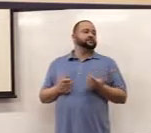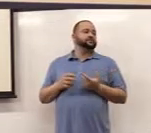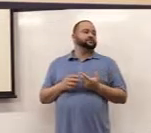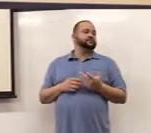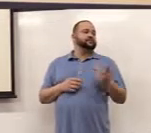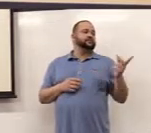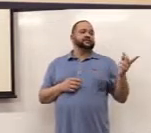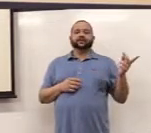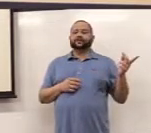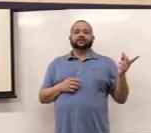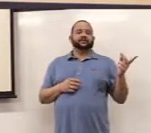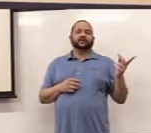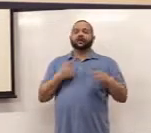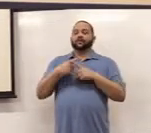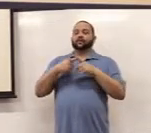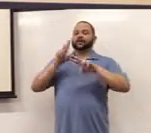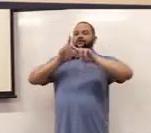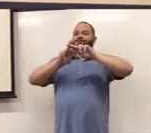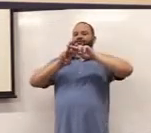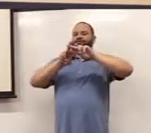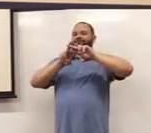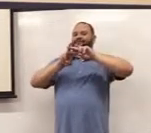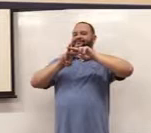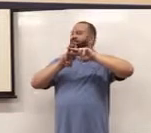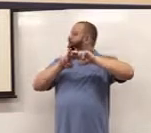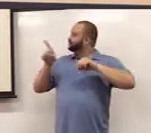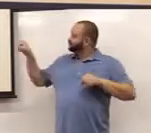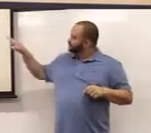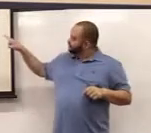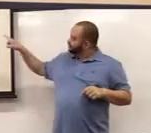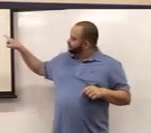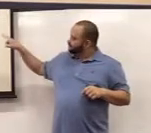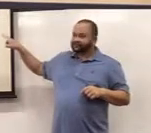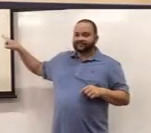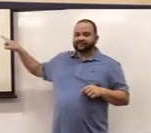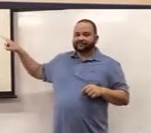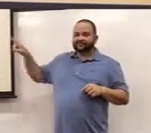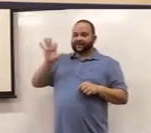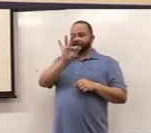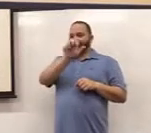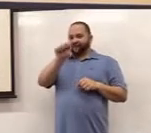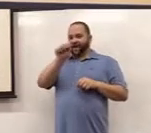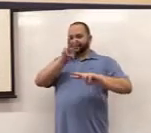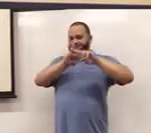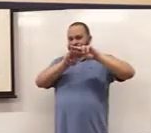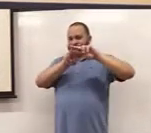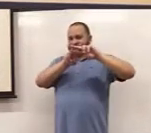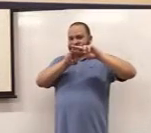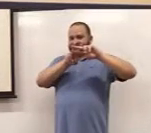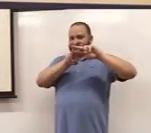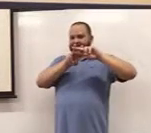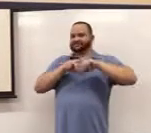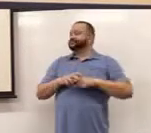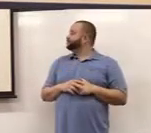Alguém falou? Fala. Tem um sustenido. Tem um sustenido. Aqui eu tenho do, ré, mi, fá, sol, sem nada. Aqui eu tenho sol, lá,